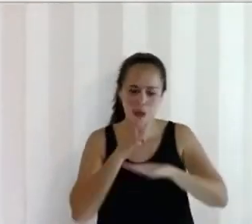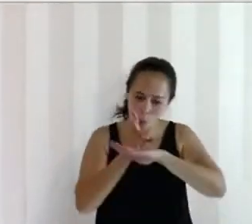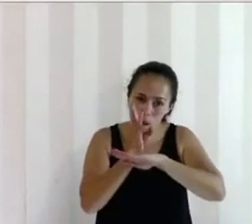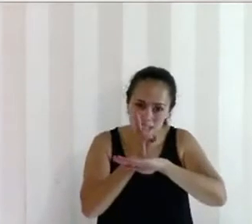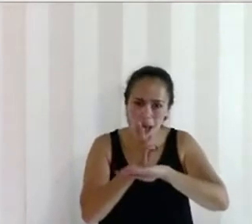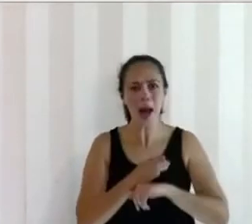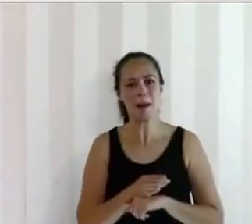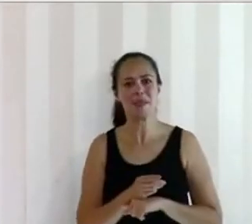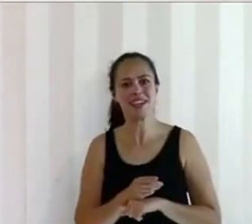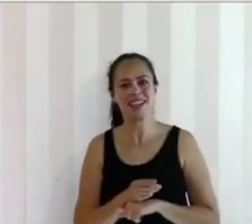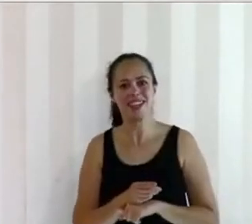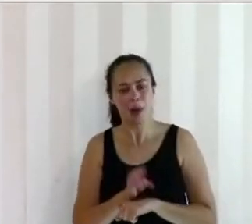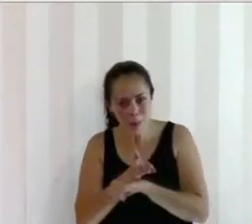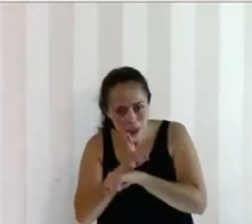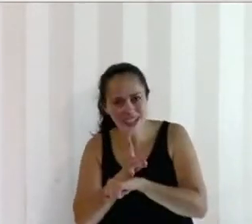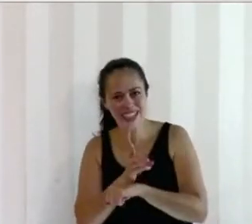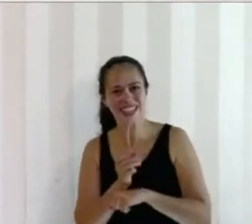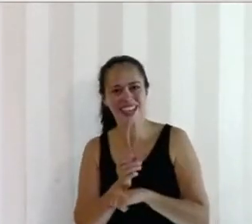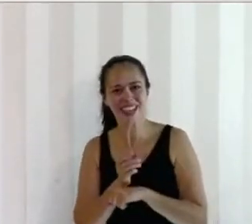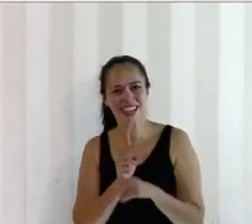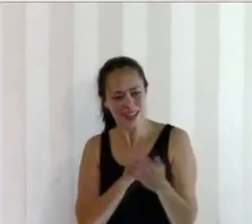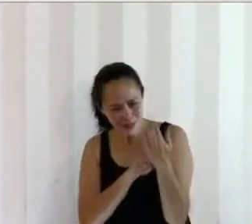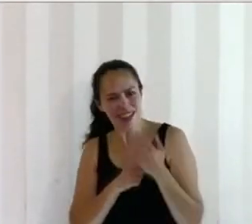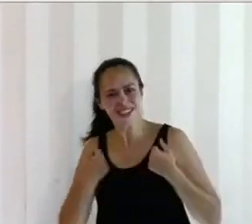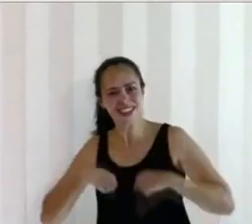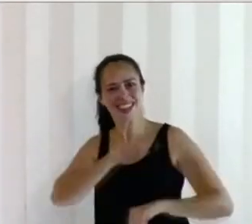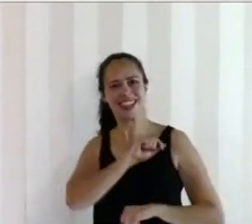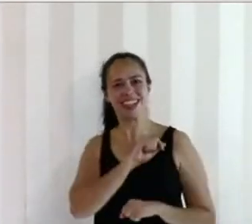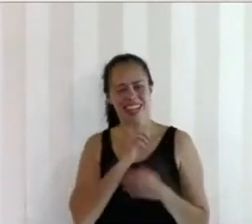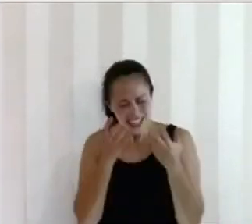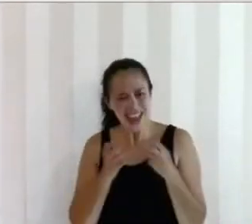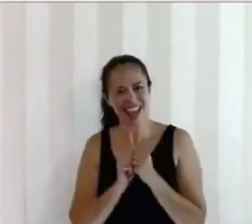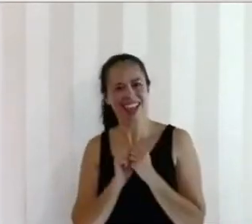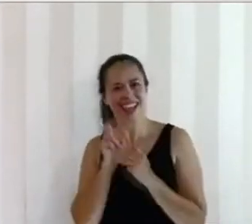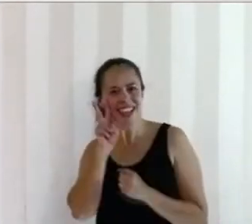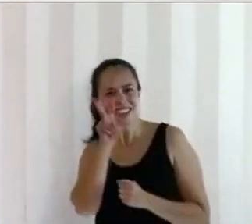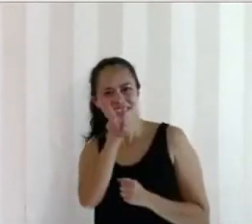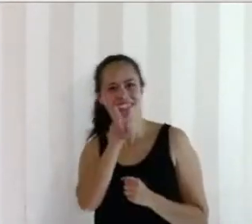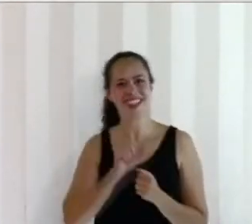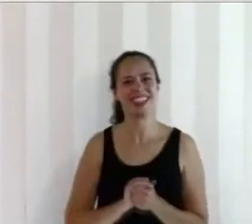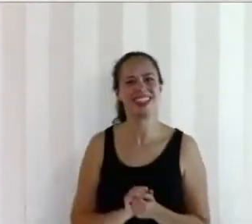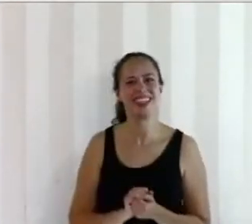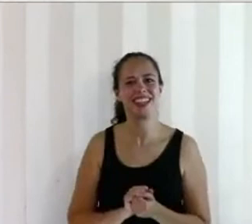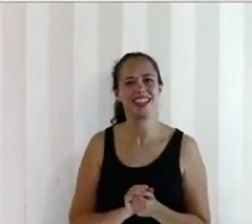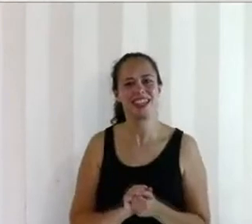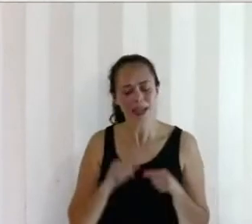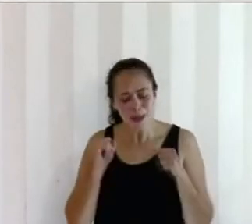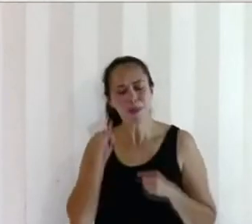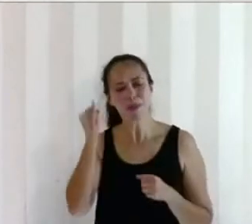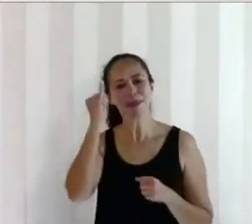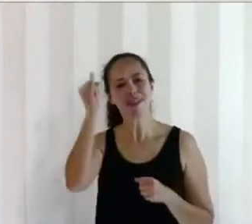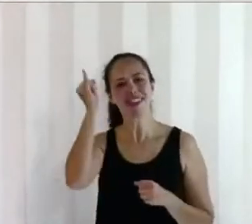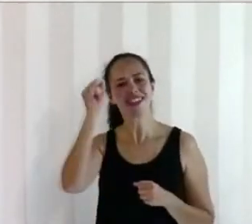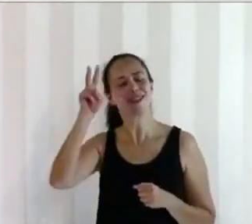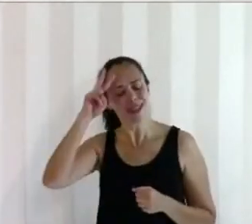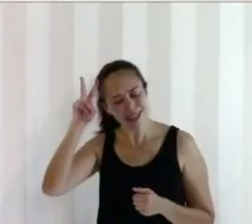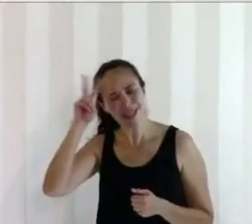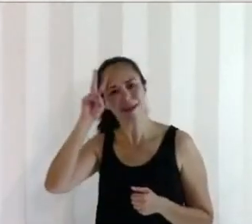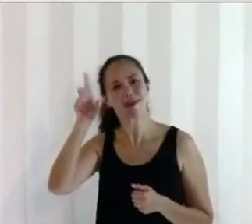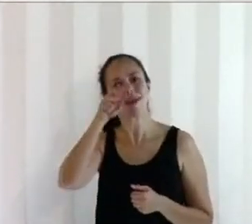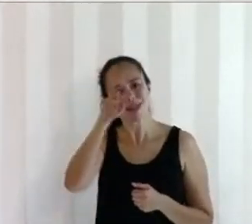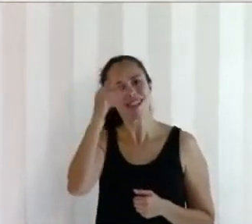semana isso será postado, mas mais do que ser postado numa rede social, gostaria que ficasse gravado no seu coraçãozinho,